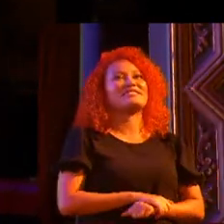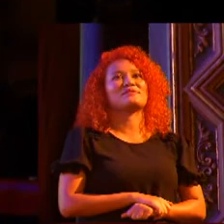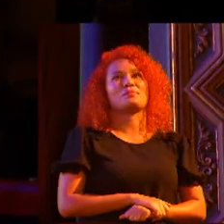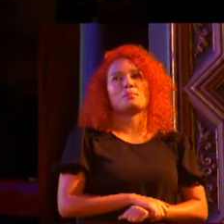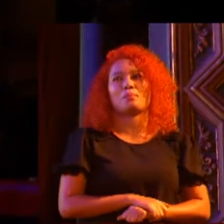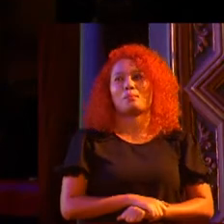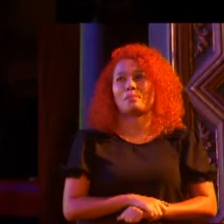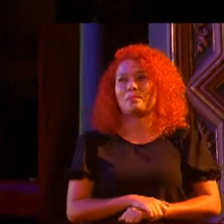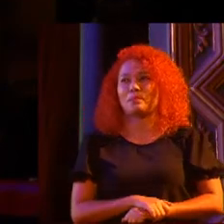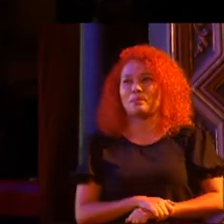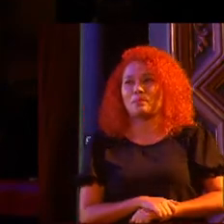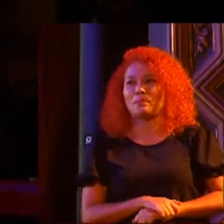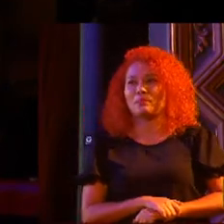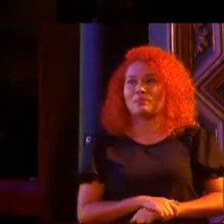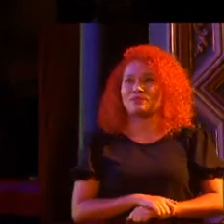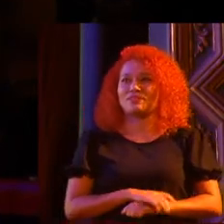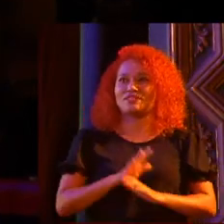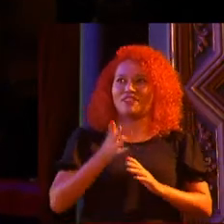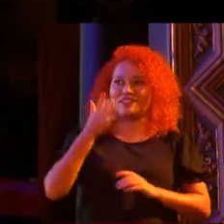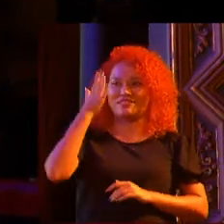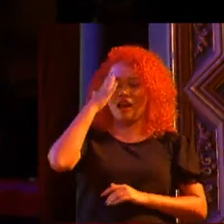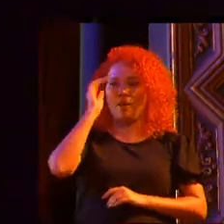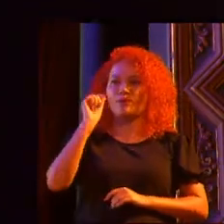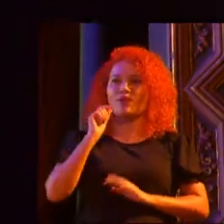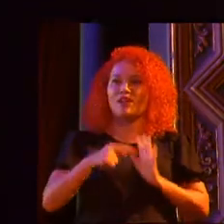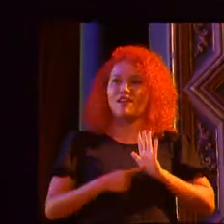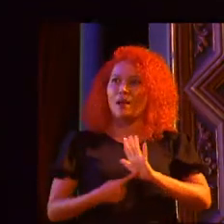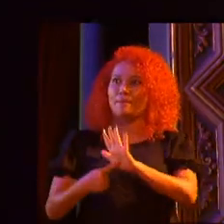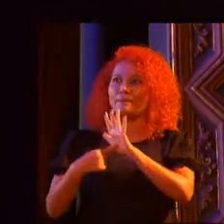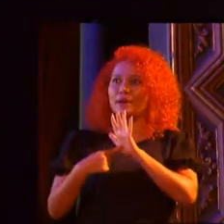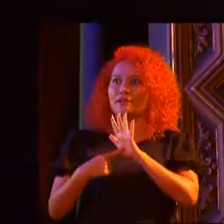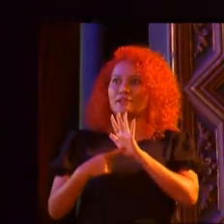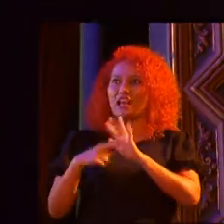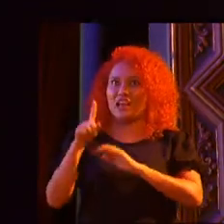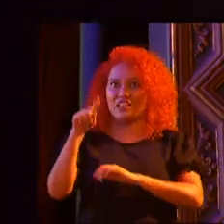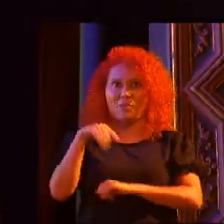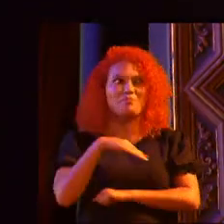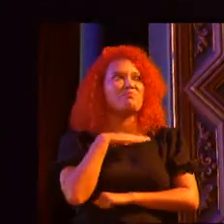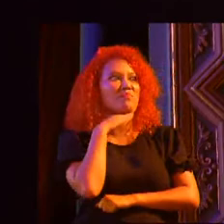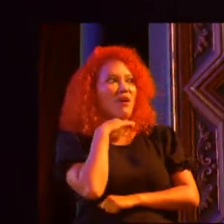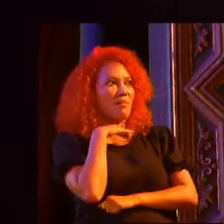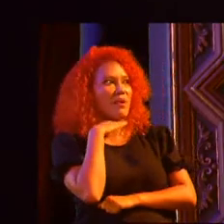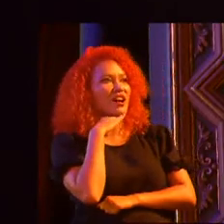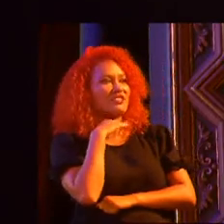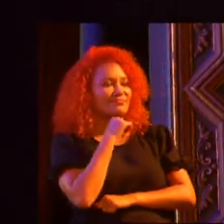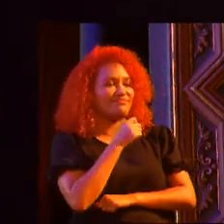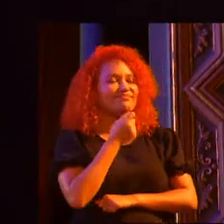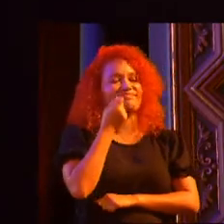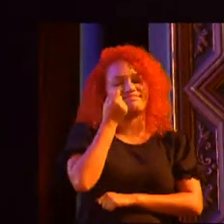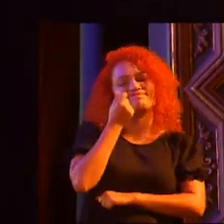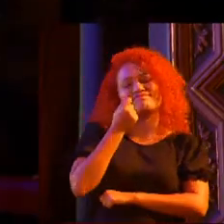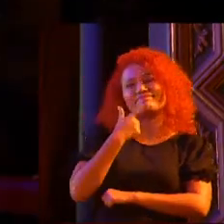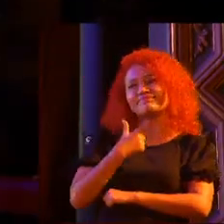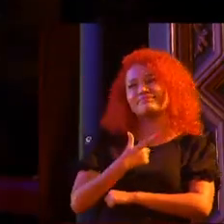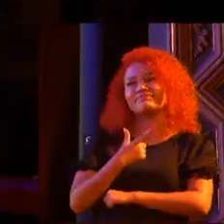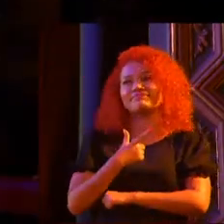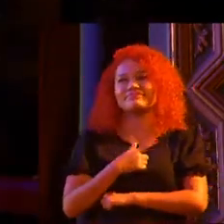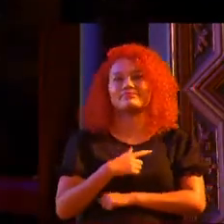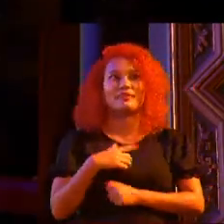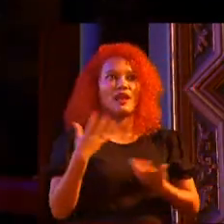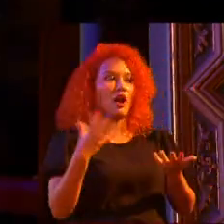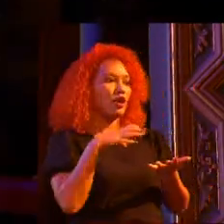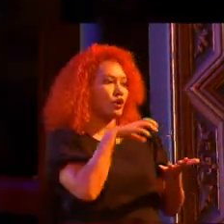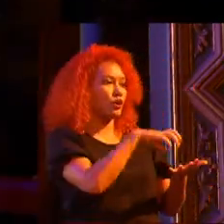Jeff, tu viu o que a gente vai apresentar hoje? Mana, tu viste, está babado, que não que tá? O que tu achas? Gente, estamos com a